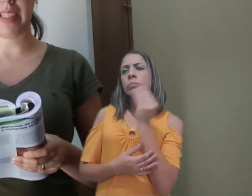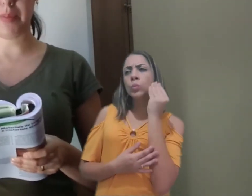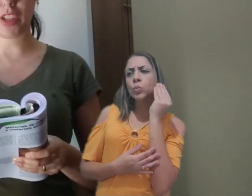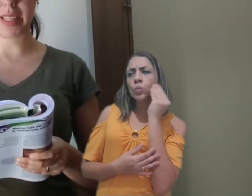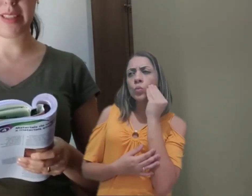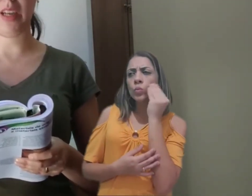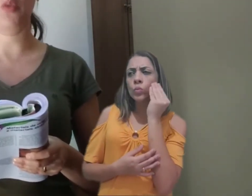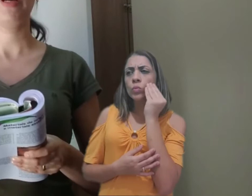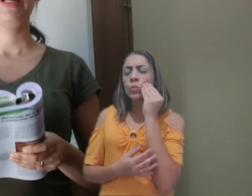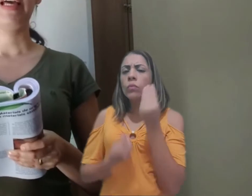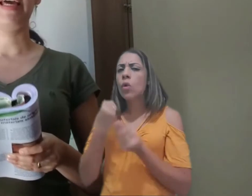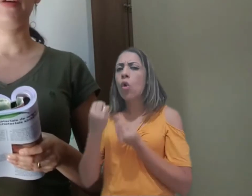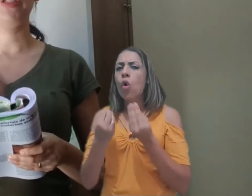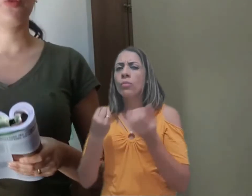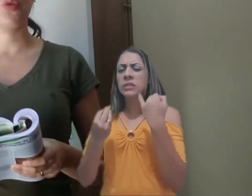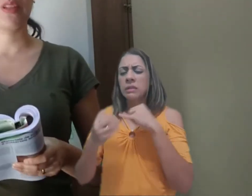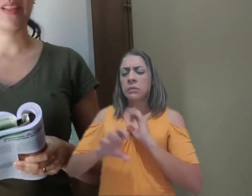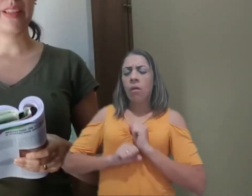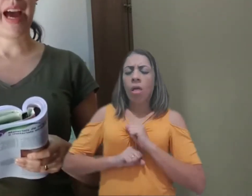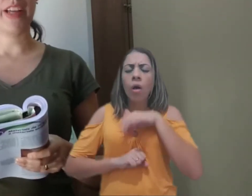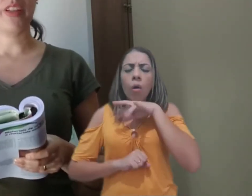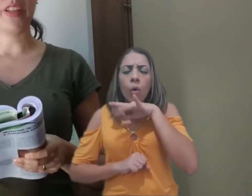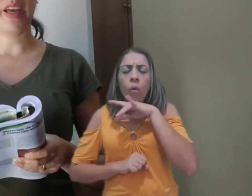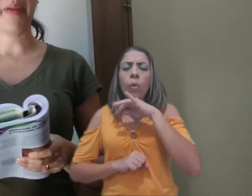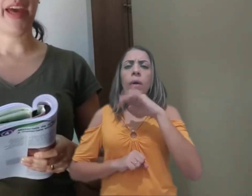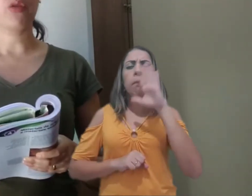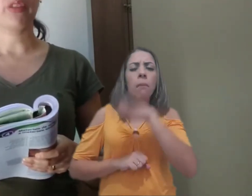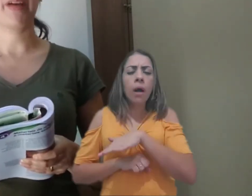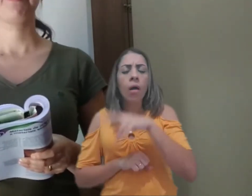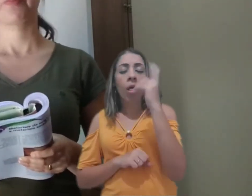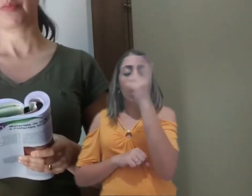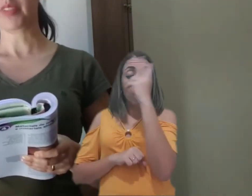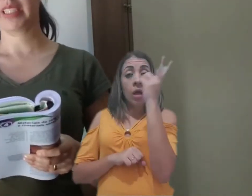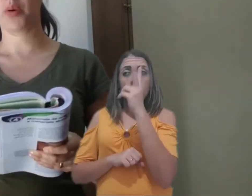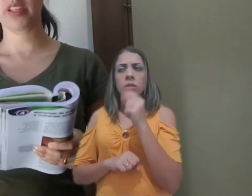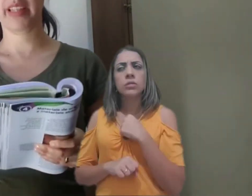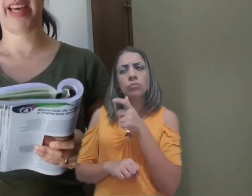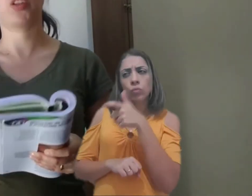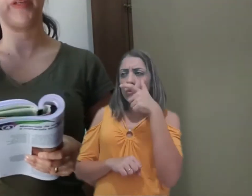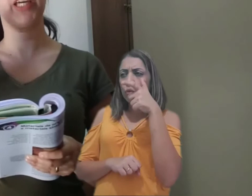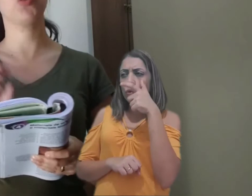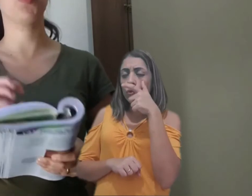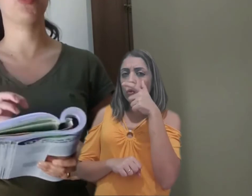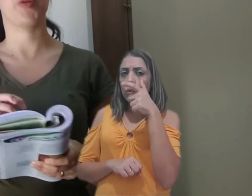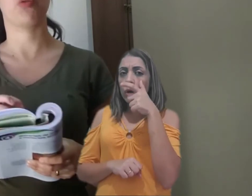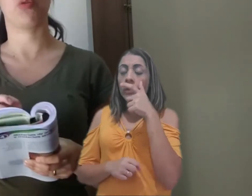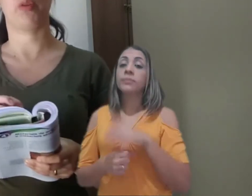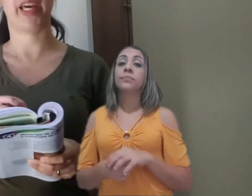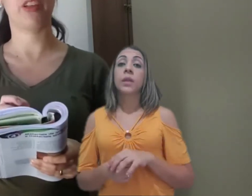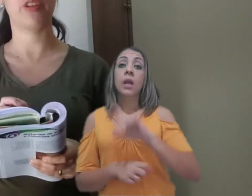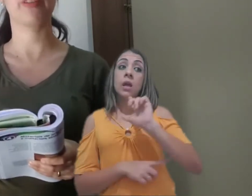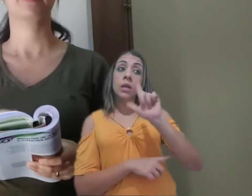tolerância àquela medicação, o nível de toxicidade desse remédio, tá? Depois se testa num pequeno número de